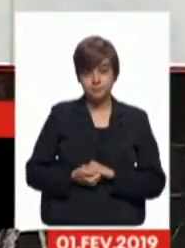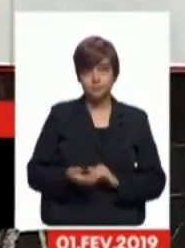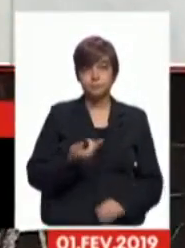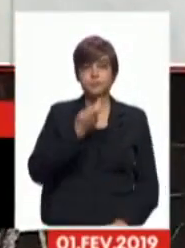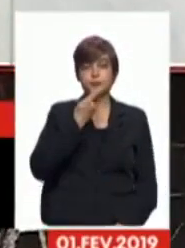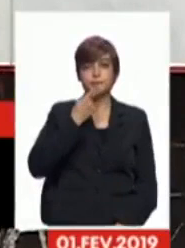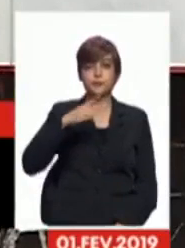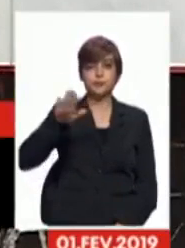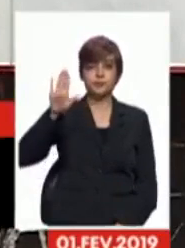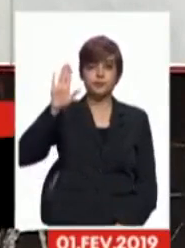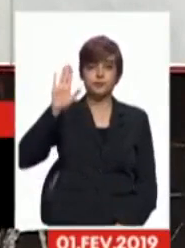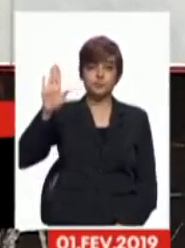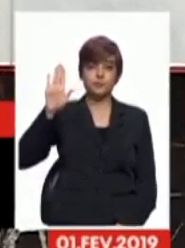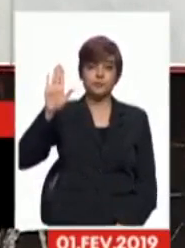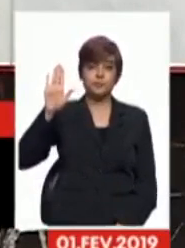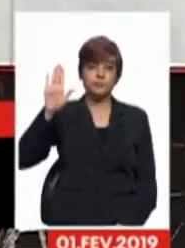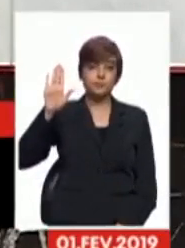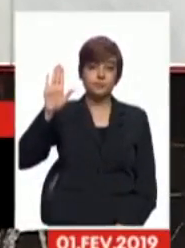Assim o prometo.